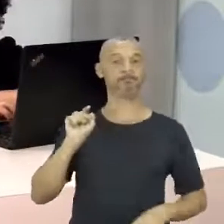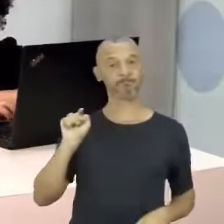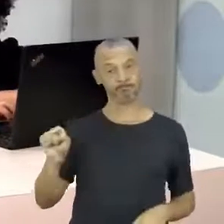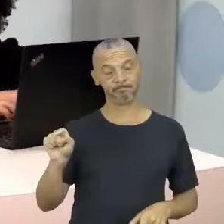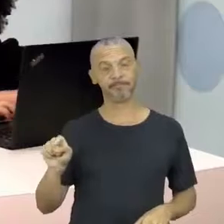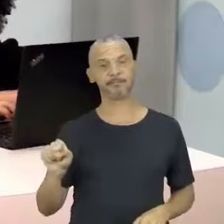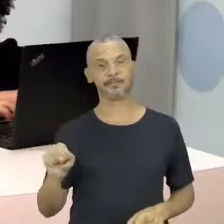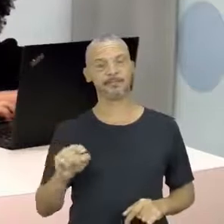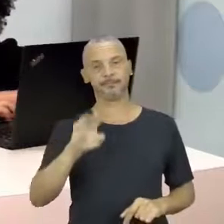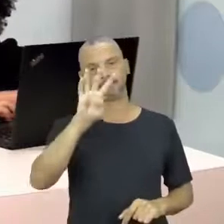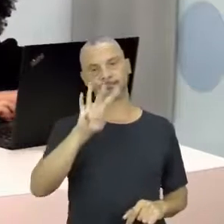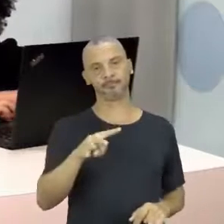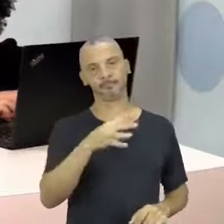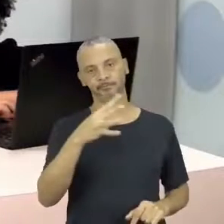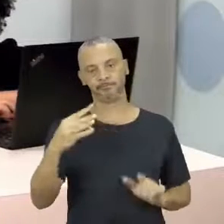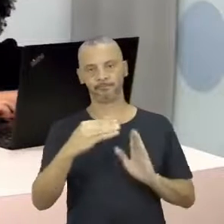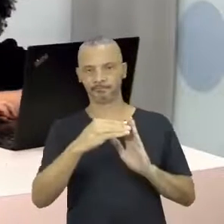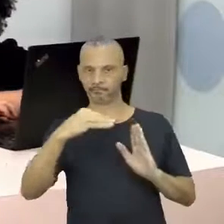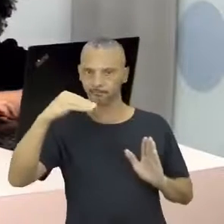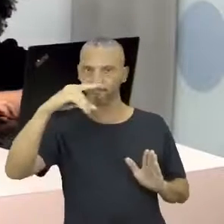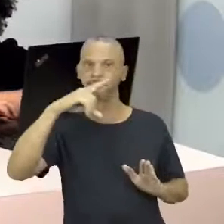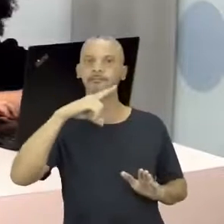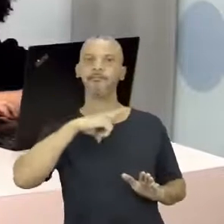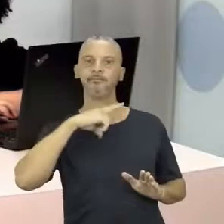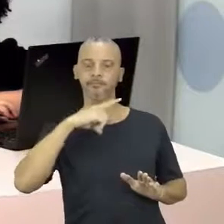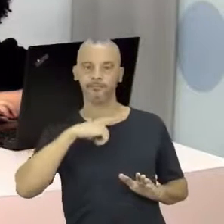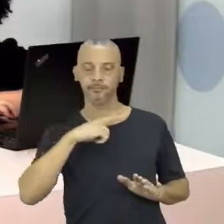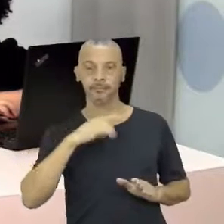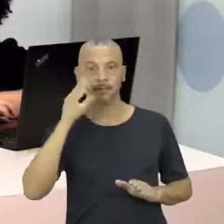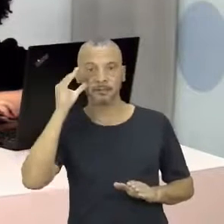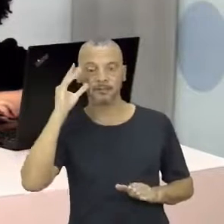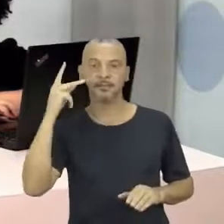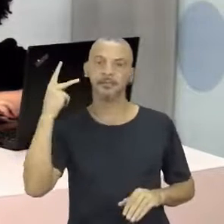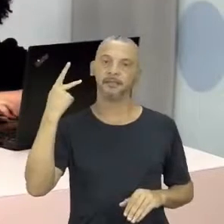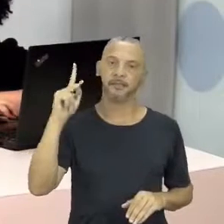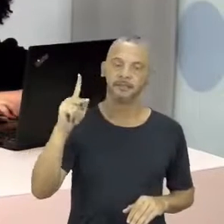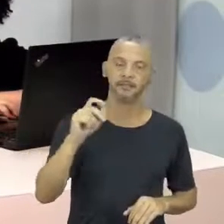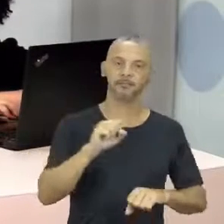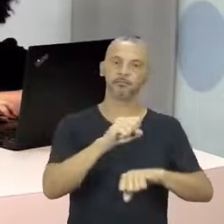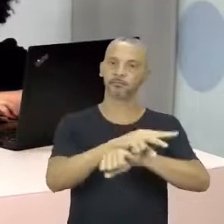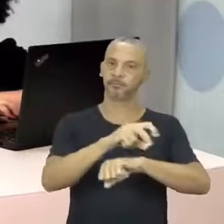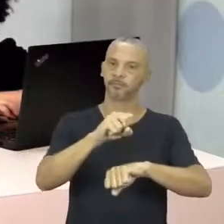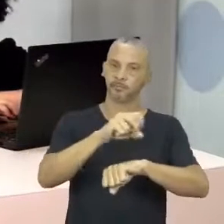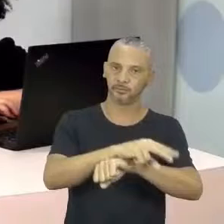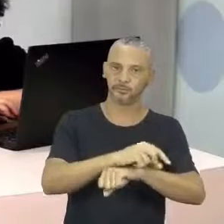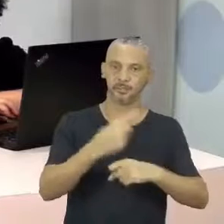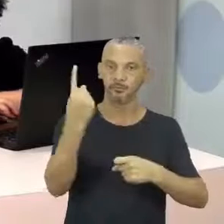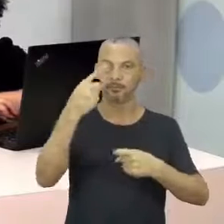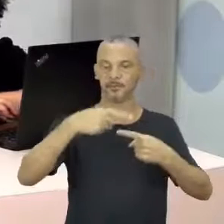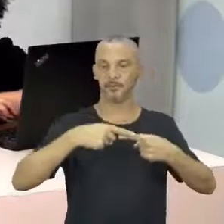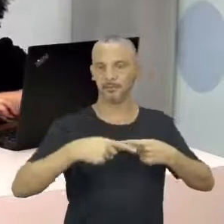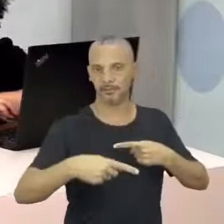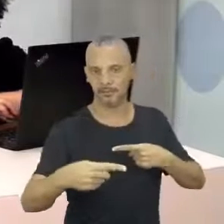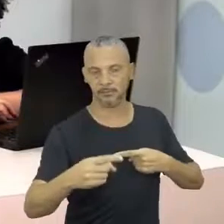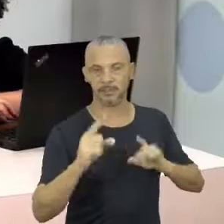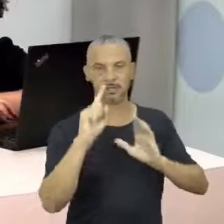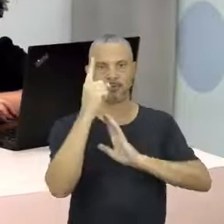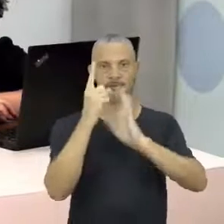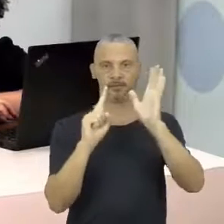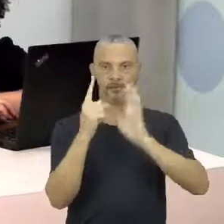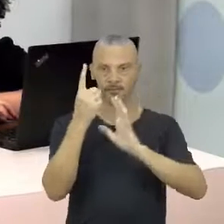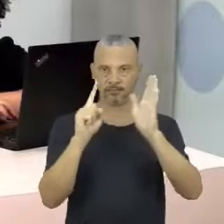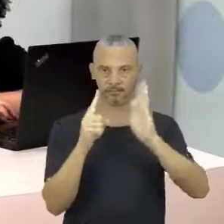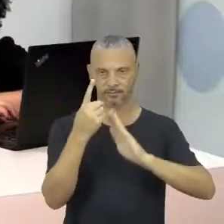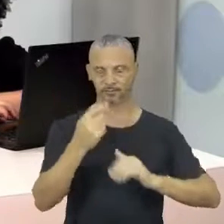com o cronograma, vai tá manifestando interesse e tendo aula atribuída ali na primeira semana de fevereiro.